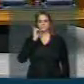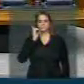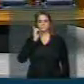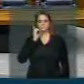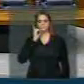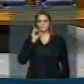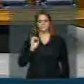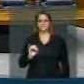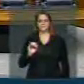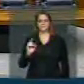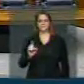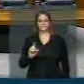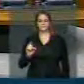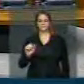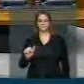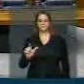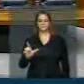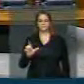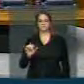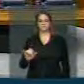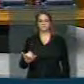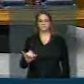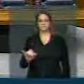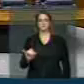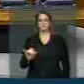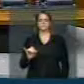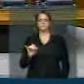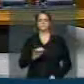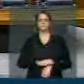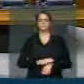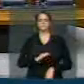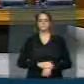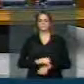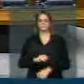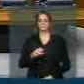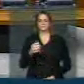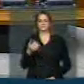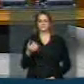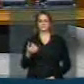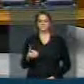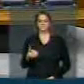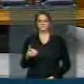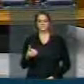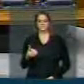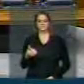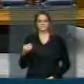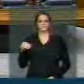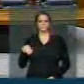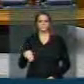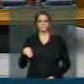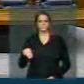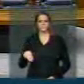deputado Isauci. Sua Excelência dispõe de 6 minutos na